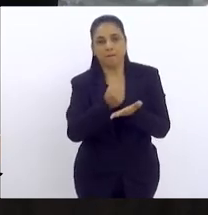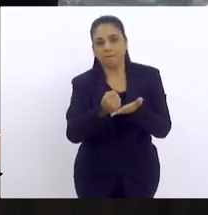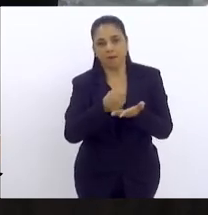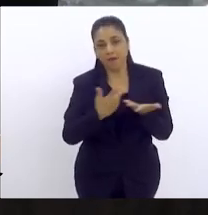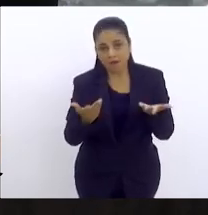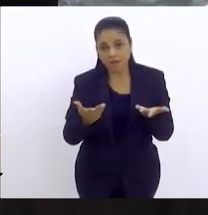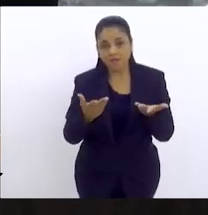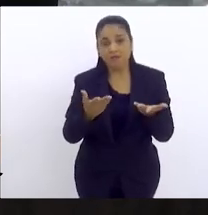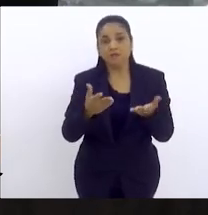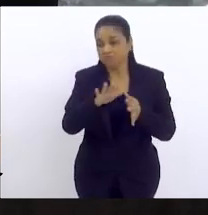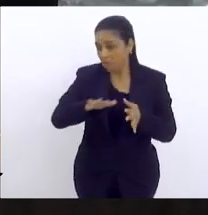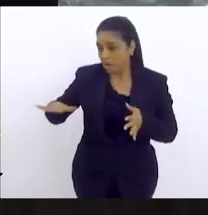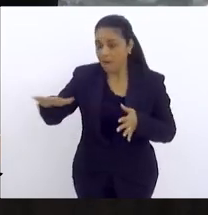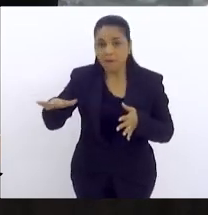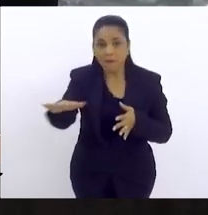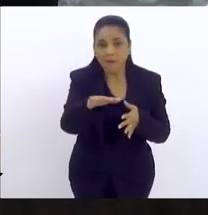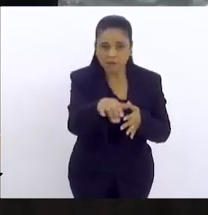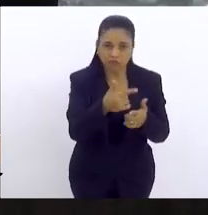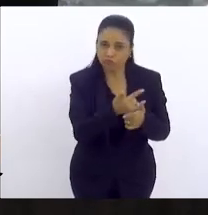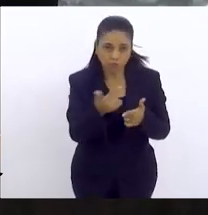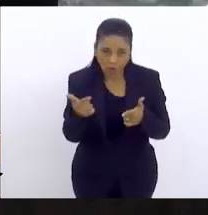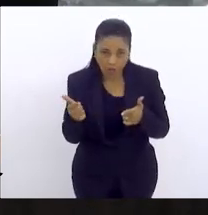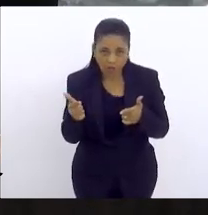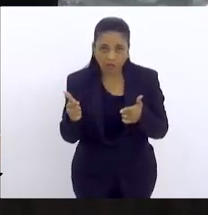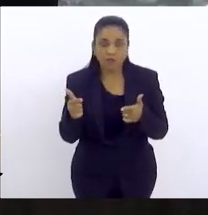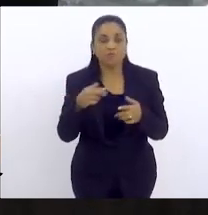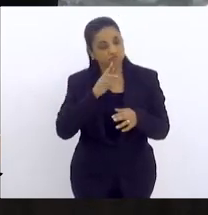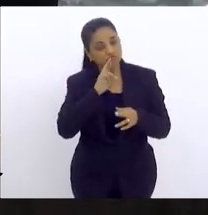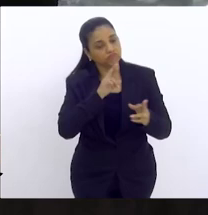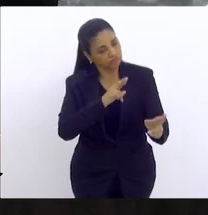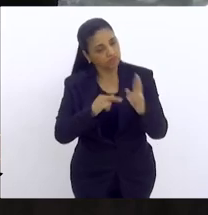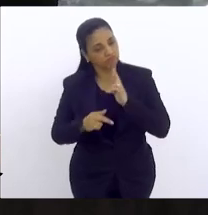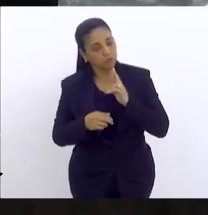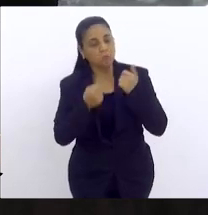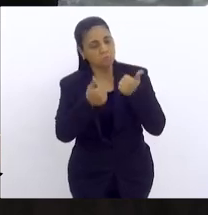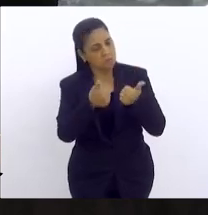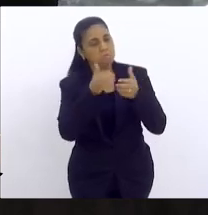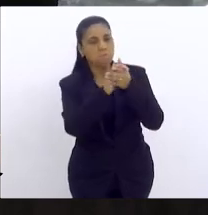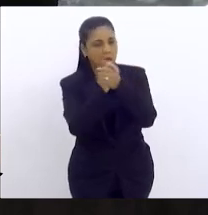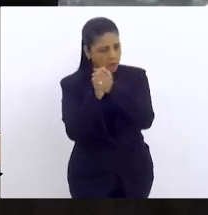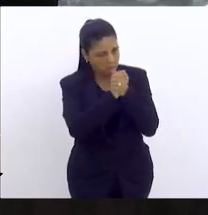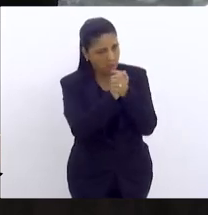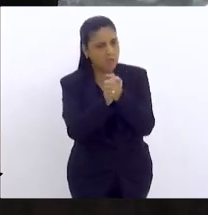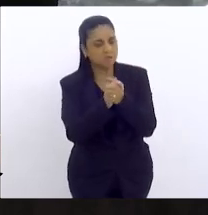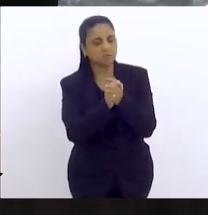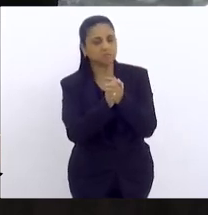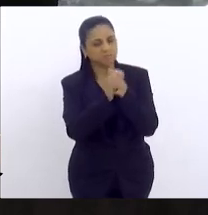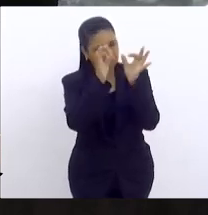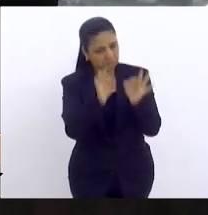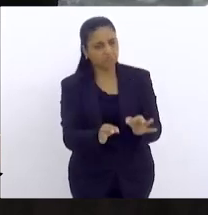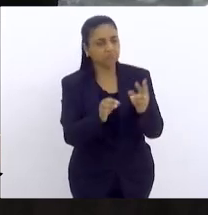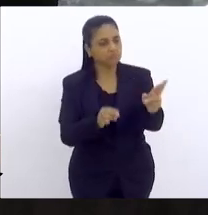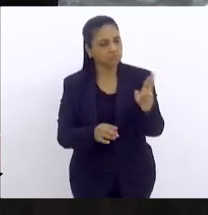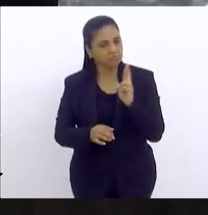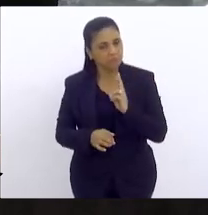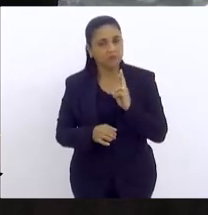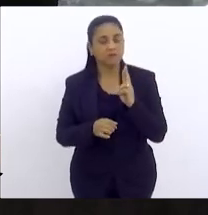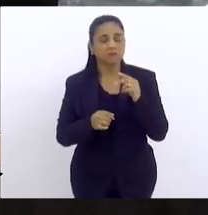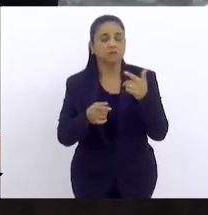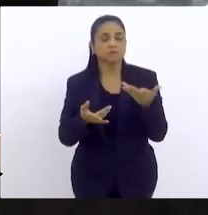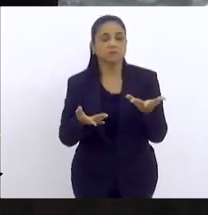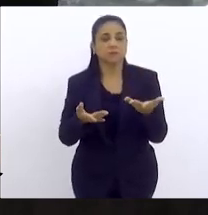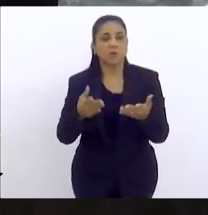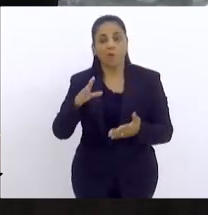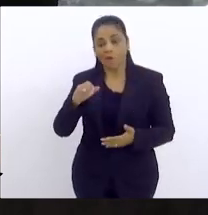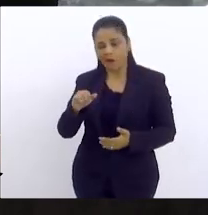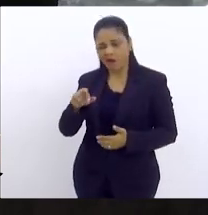quanto é espaço mas não tem mas o senhor deu a resposta e parabéns pela resposta e o que falou aqui foi dito aqui né